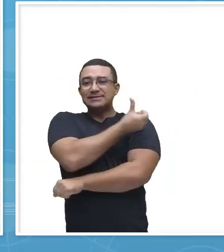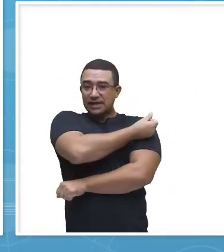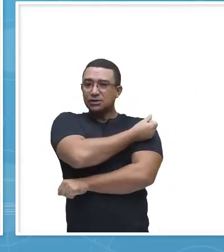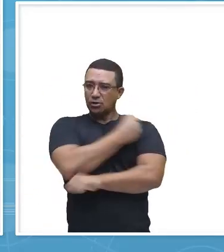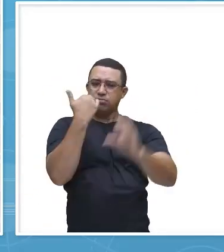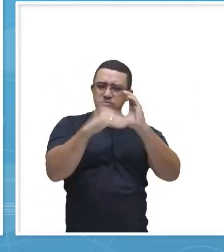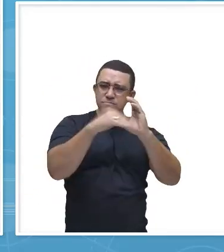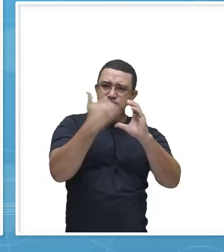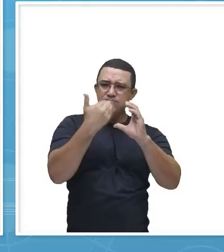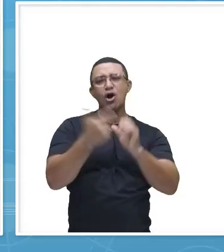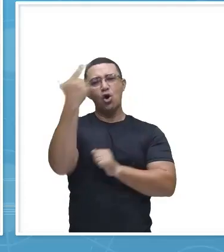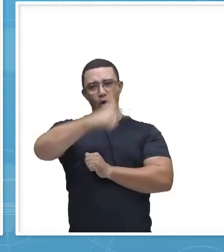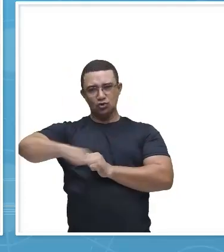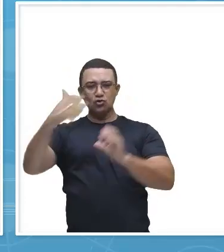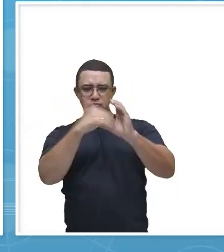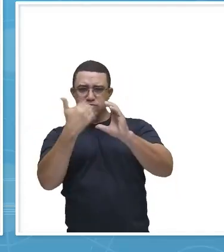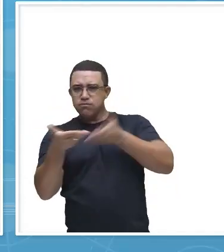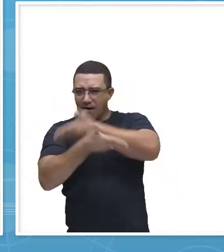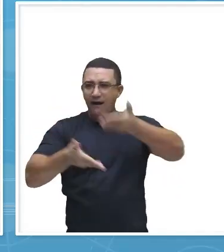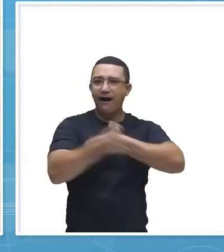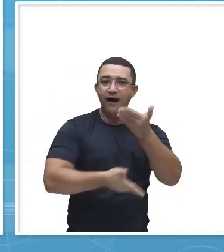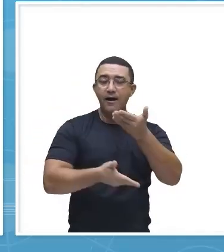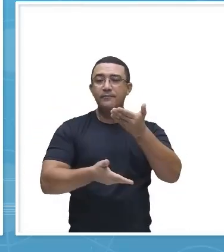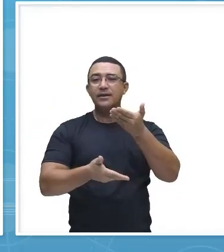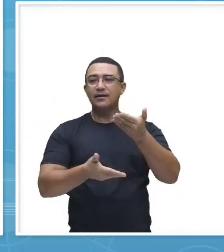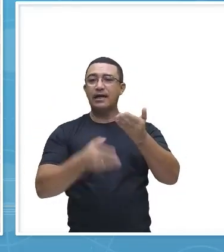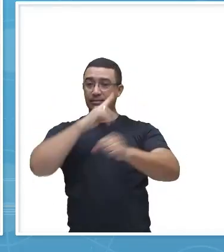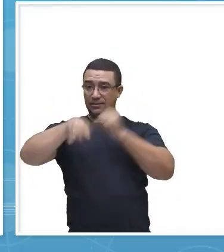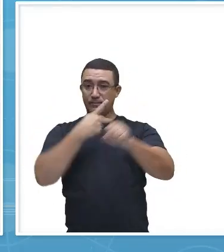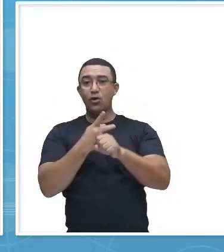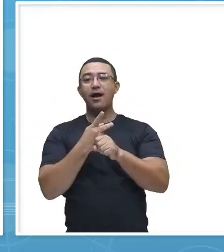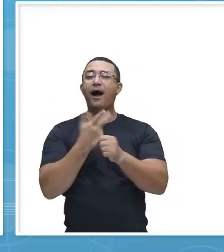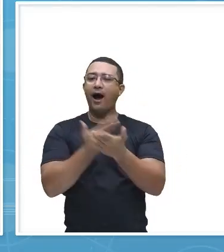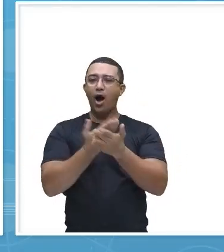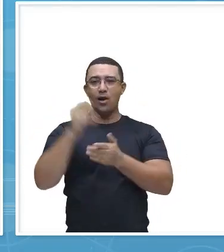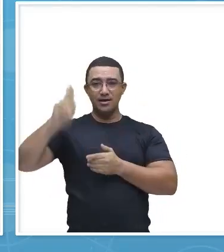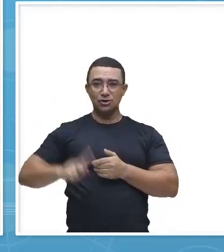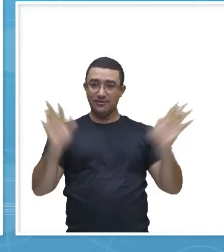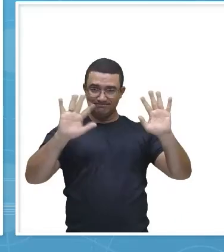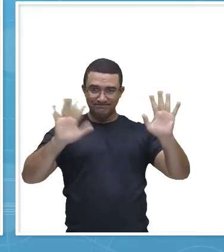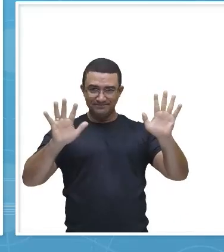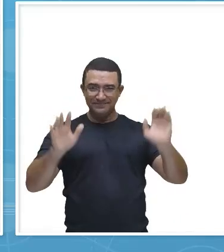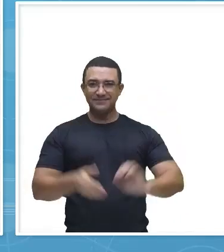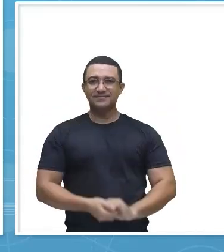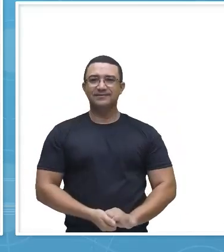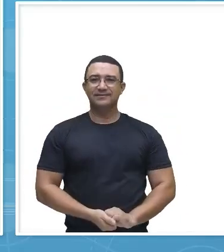chat, continuem movimentando o chat e daqui a pouco vamos continuar agora com a aula de História. Valeu!